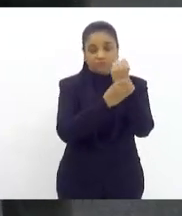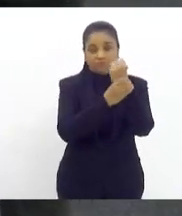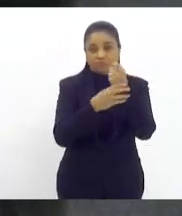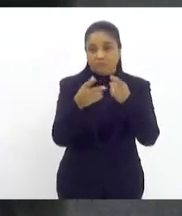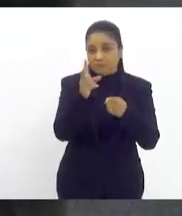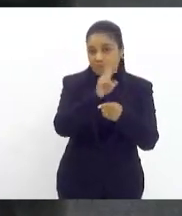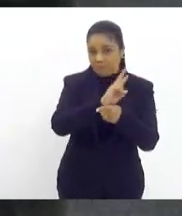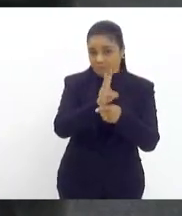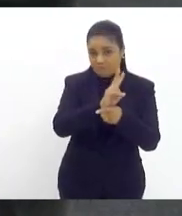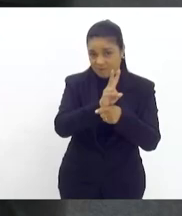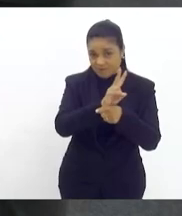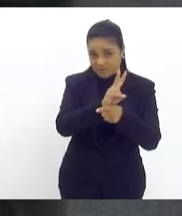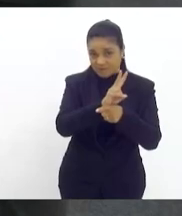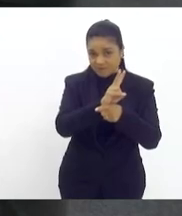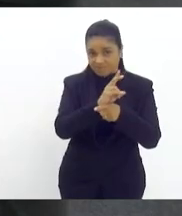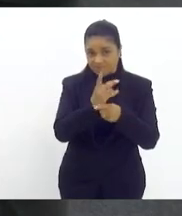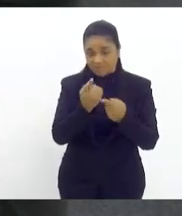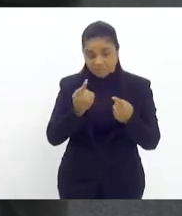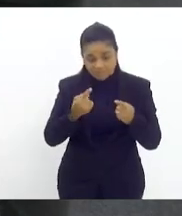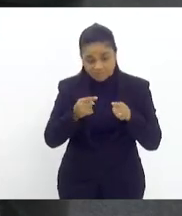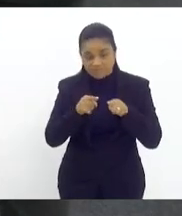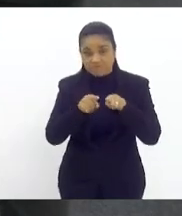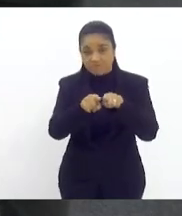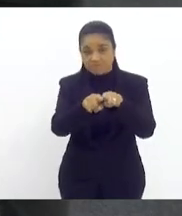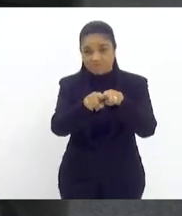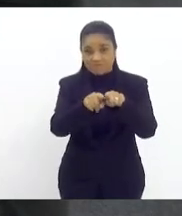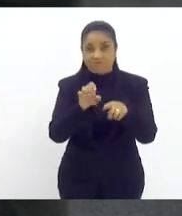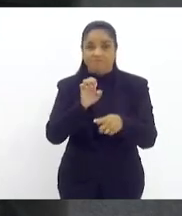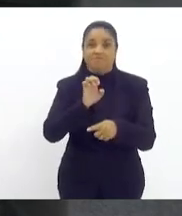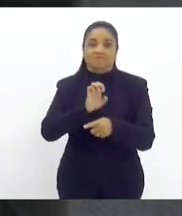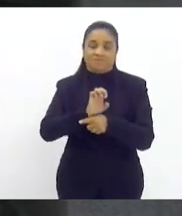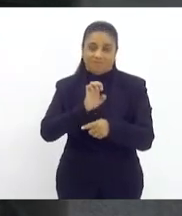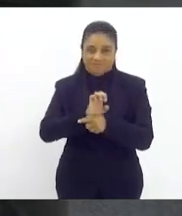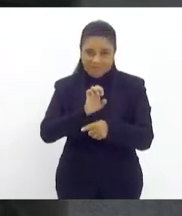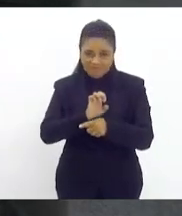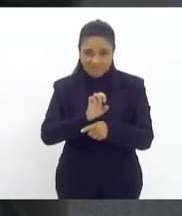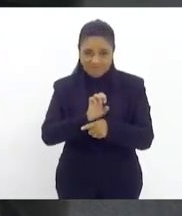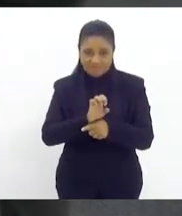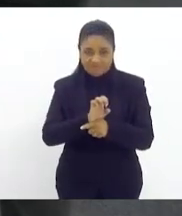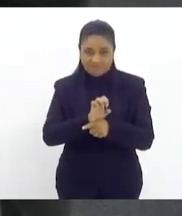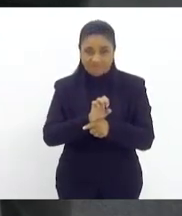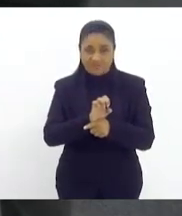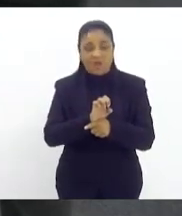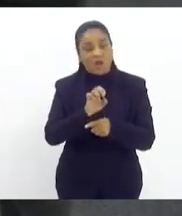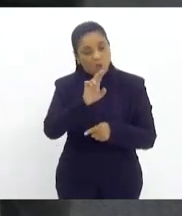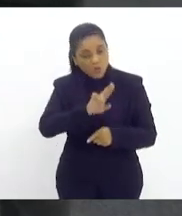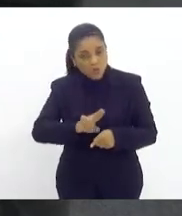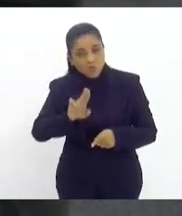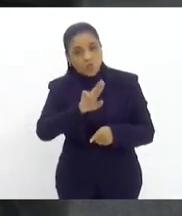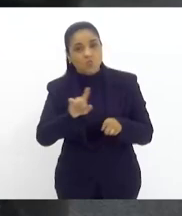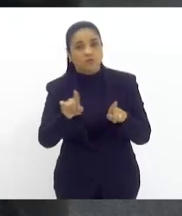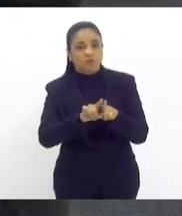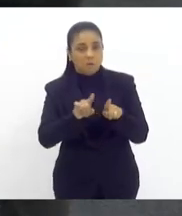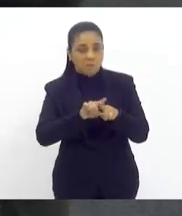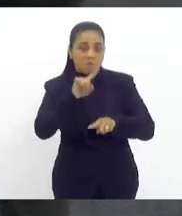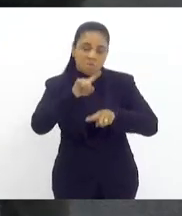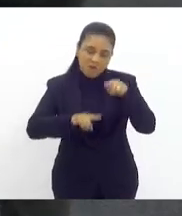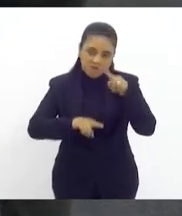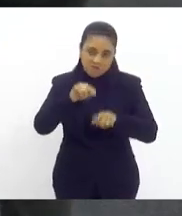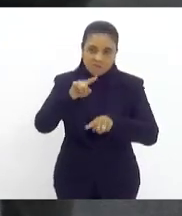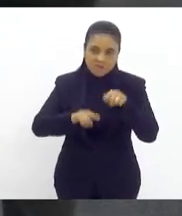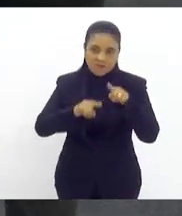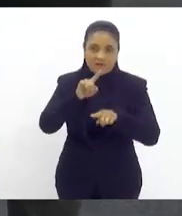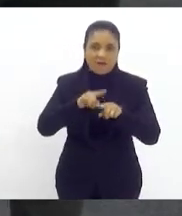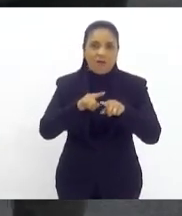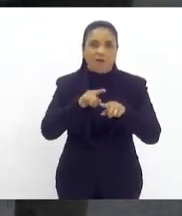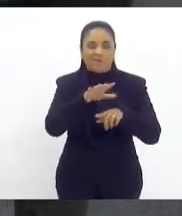agrega as forças de segurança pública do estado então é permitido a ela também a utilização de determinados equipamentos na área